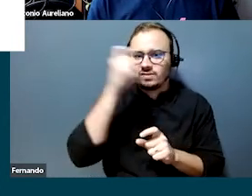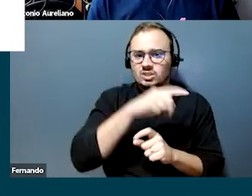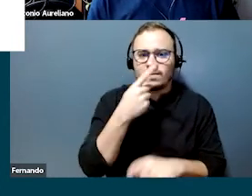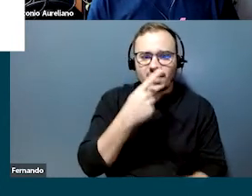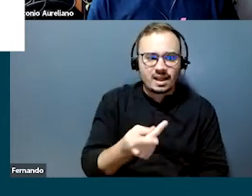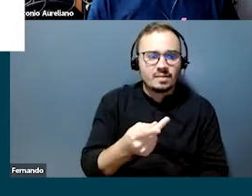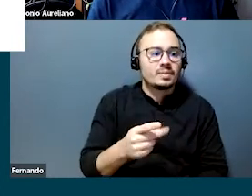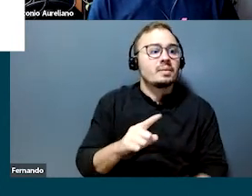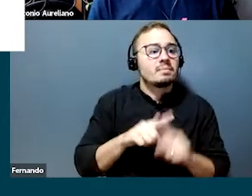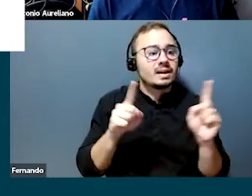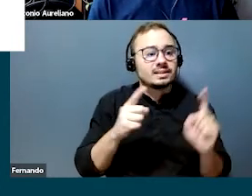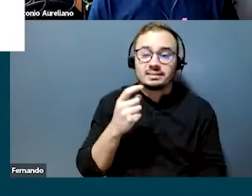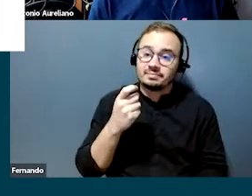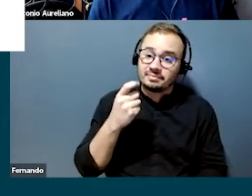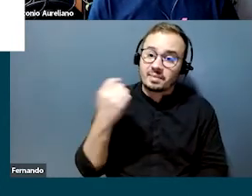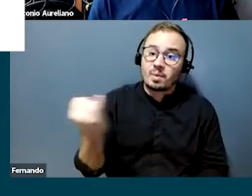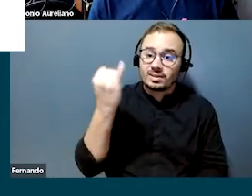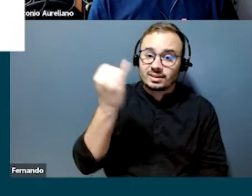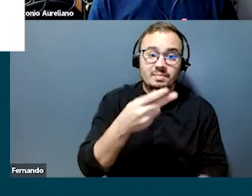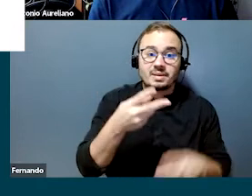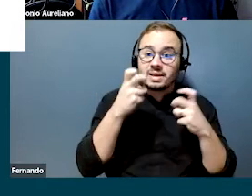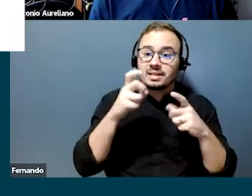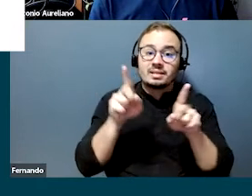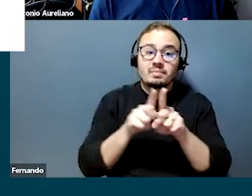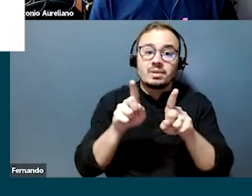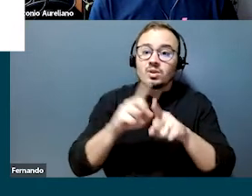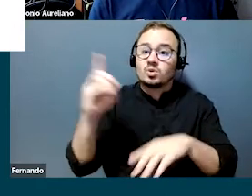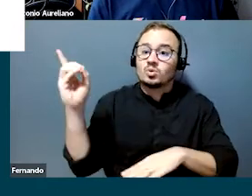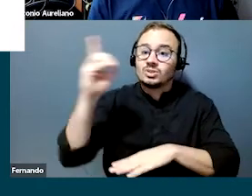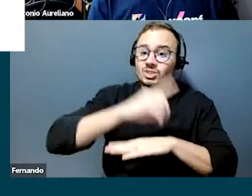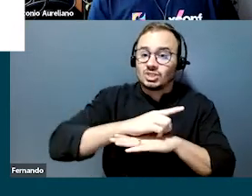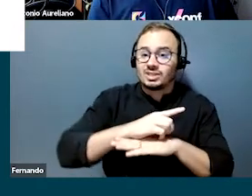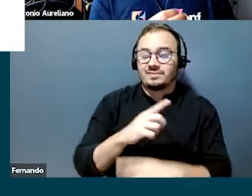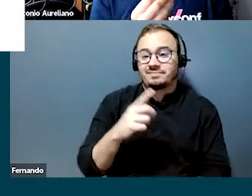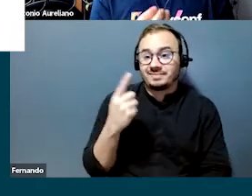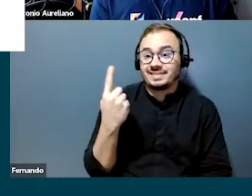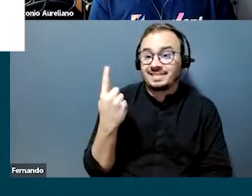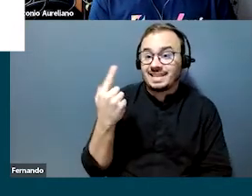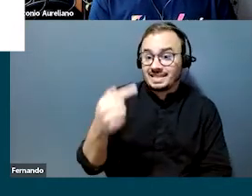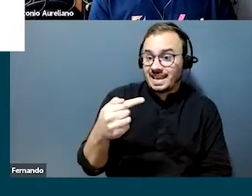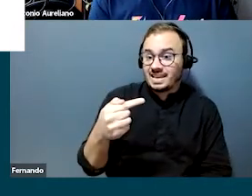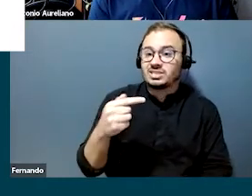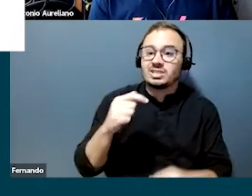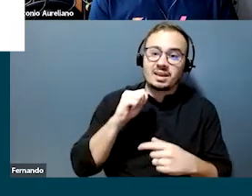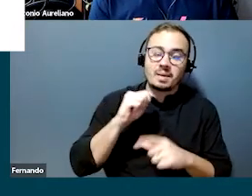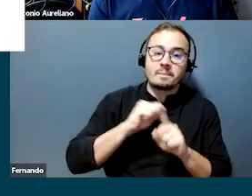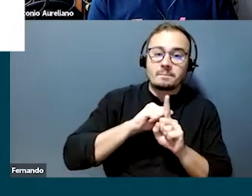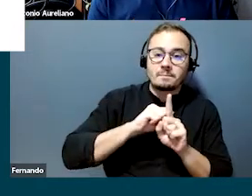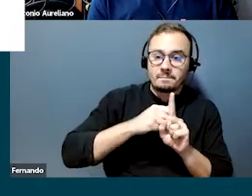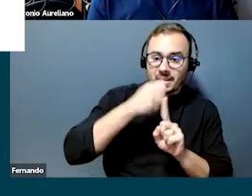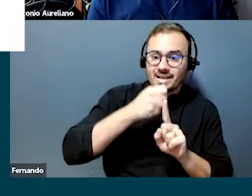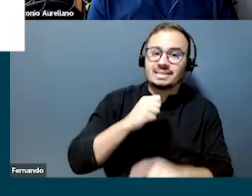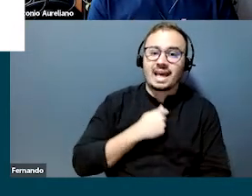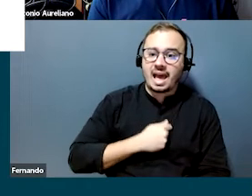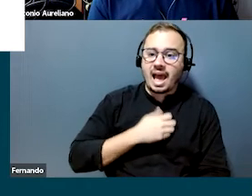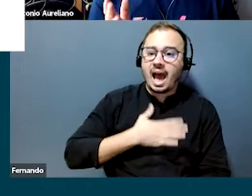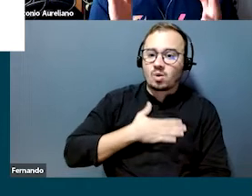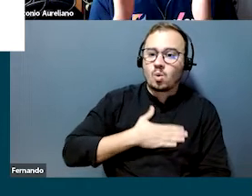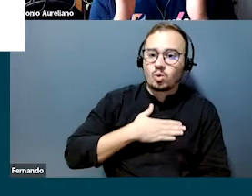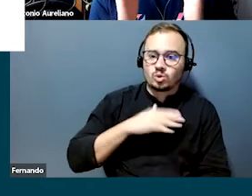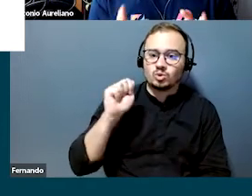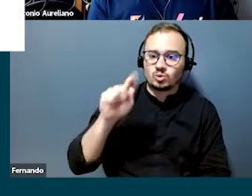mais interessante desse cartaz foi a data, 17 de agosto. Para quem é do Recife, para quem é de Pernambuco, deve saber